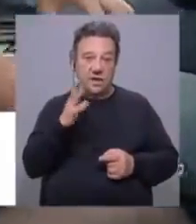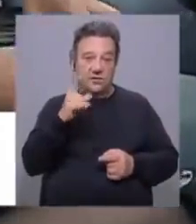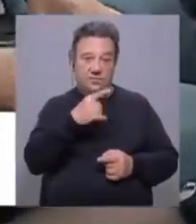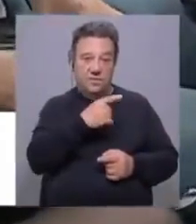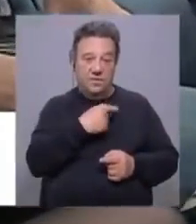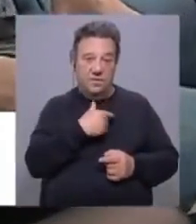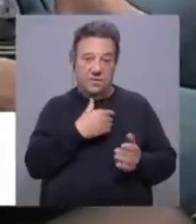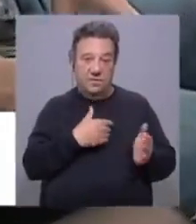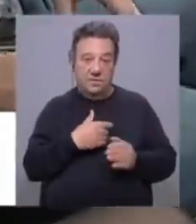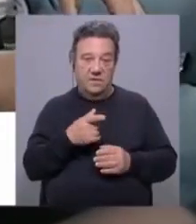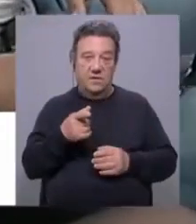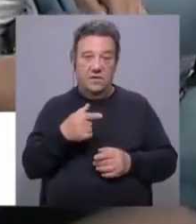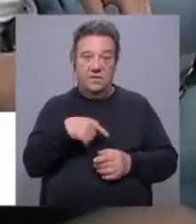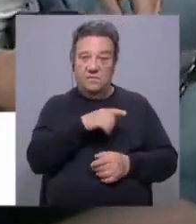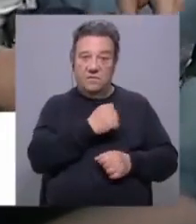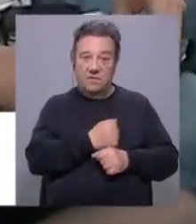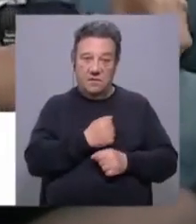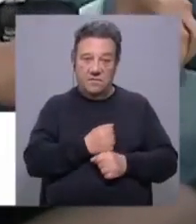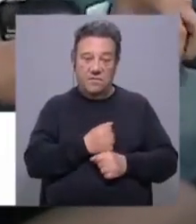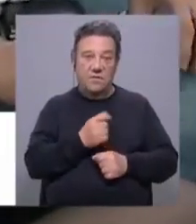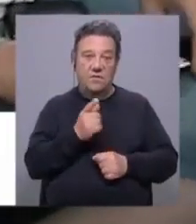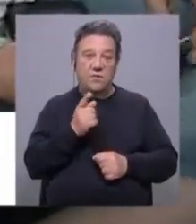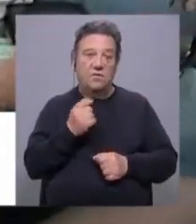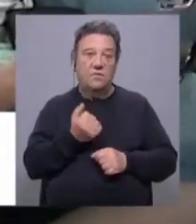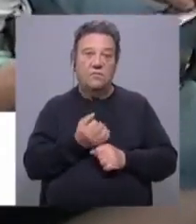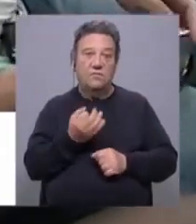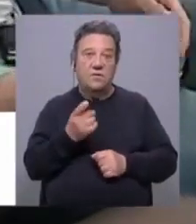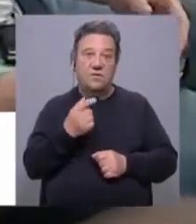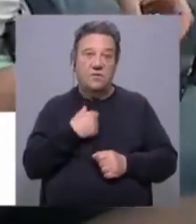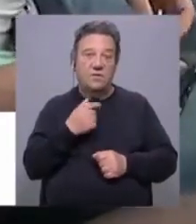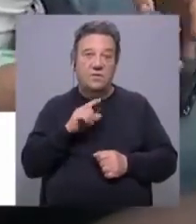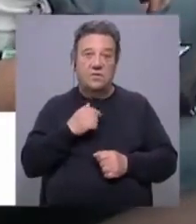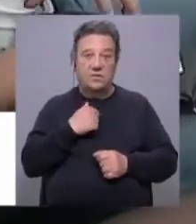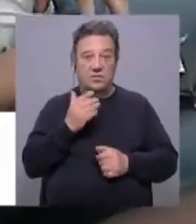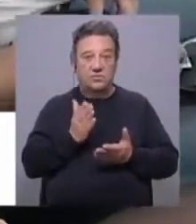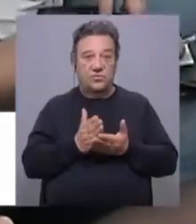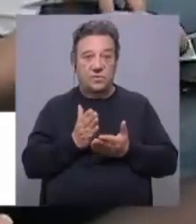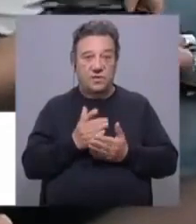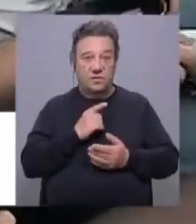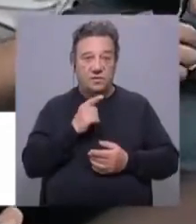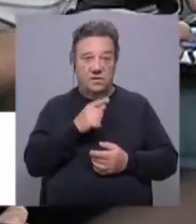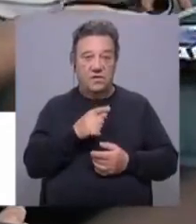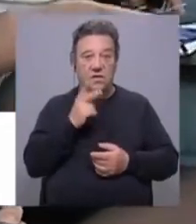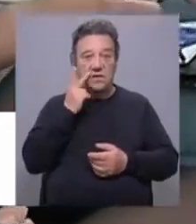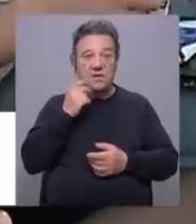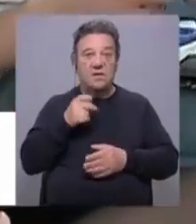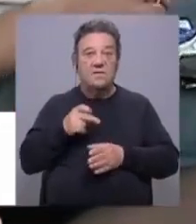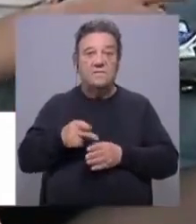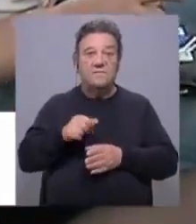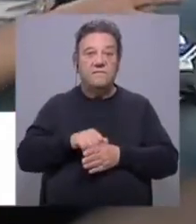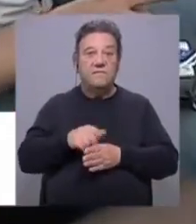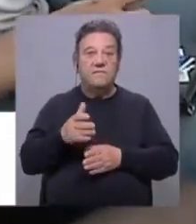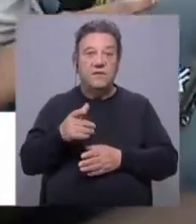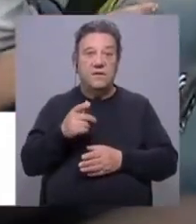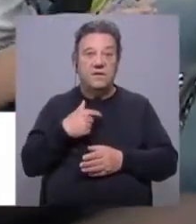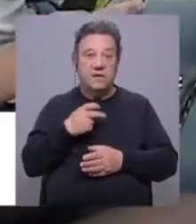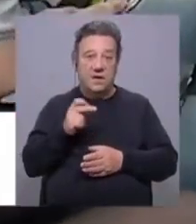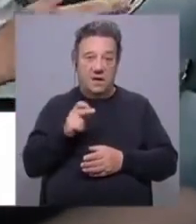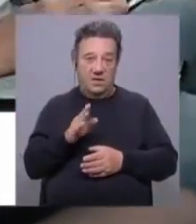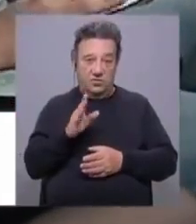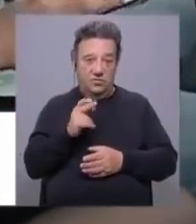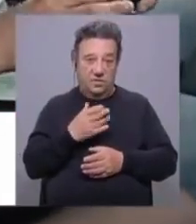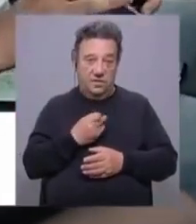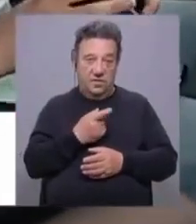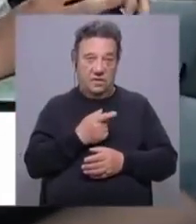E foram em trabalho, o que é que fizeram? Estudantes lá. Residem onde? Na Ajuda,